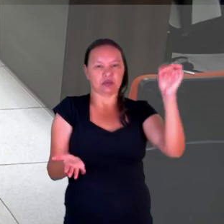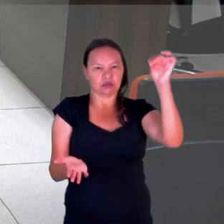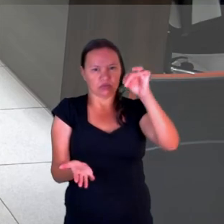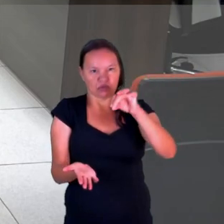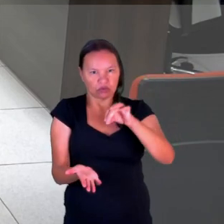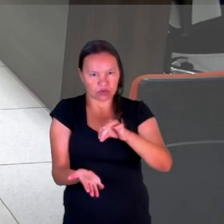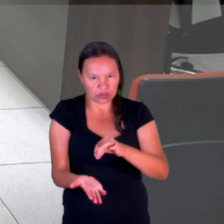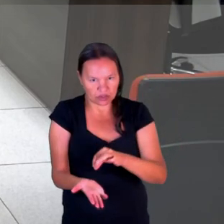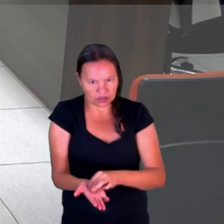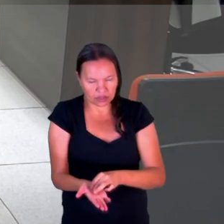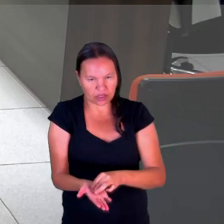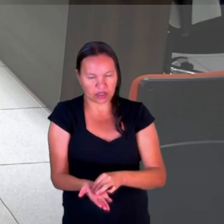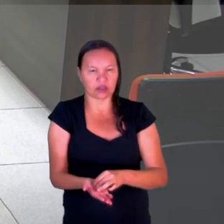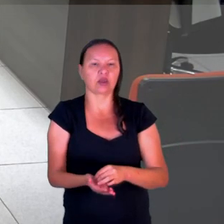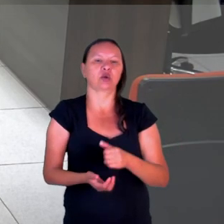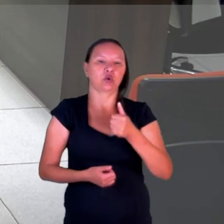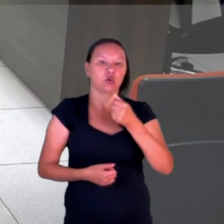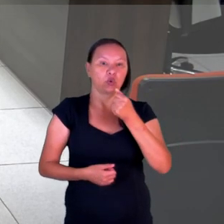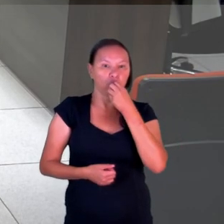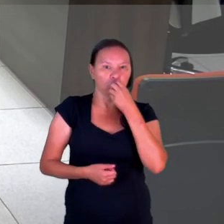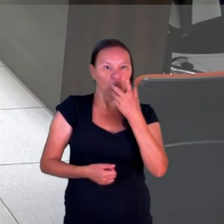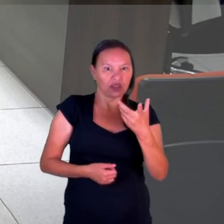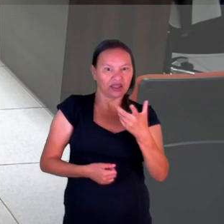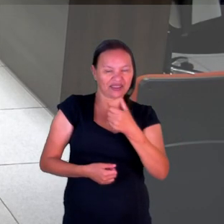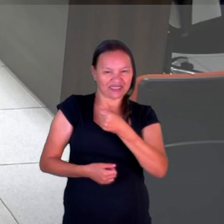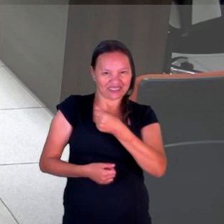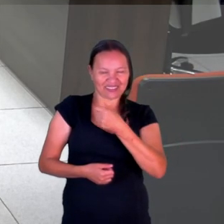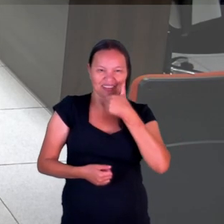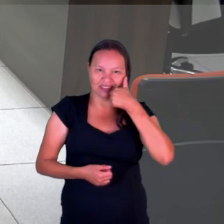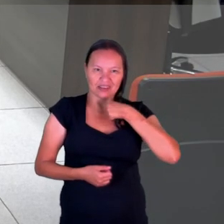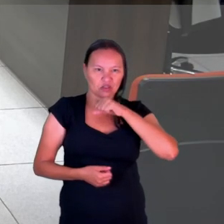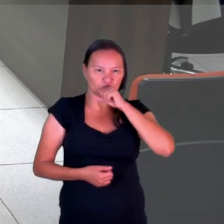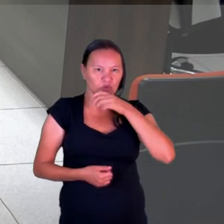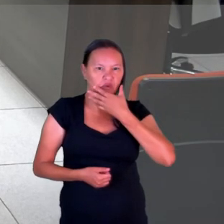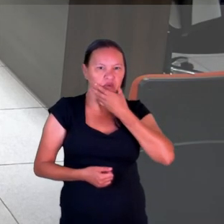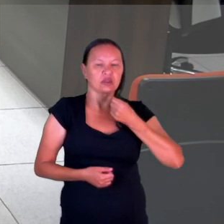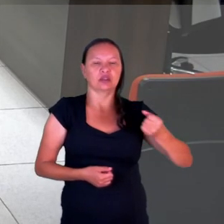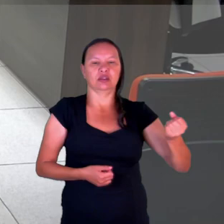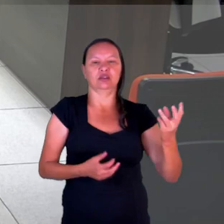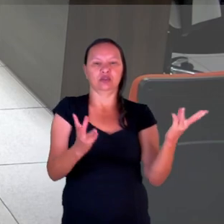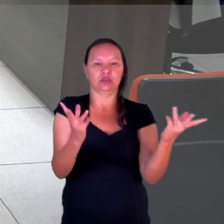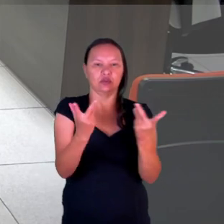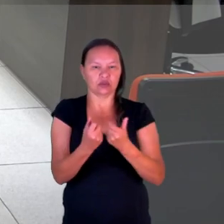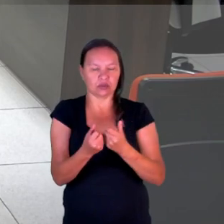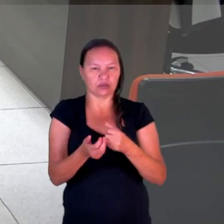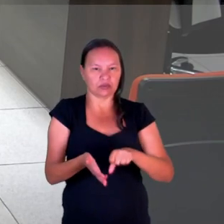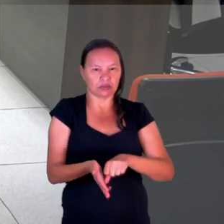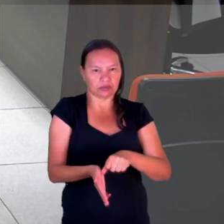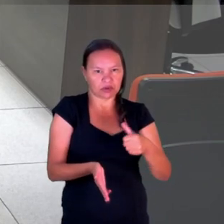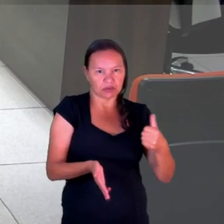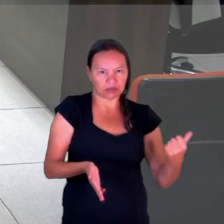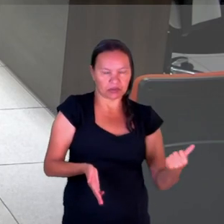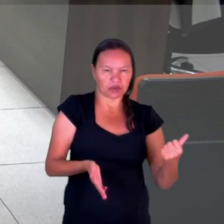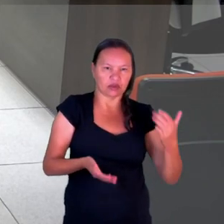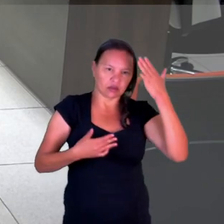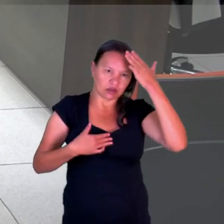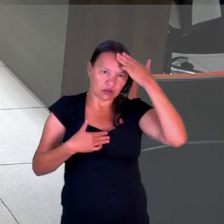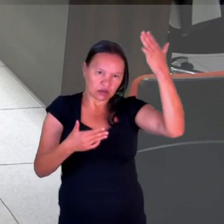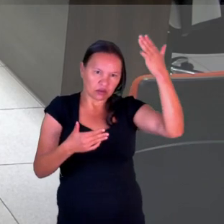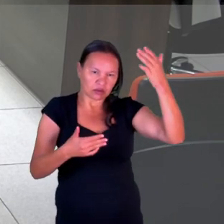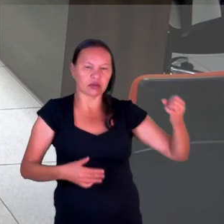adequada Olá a todos todas e todes primeiramente um agradecimento